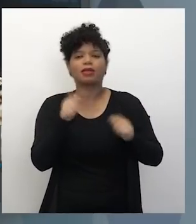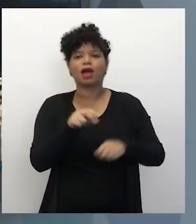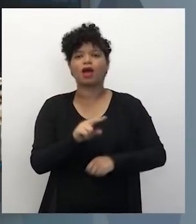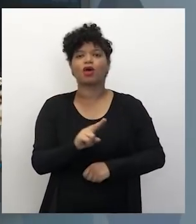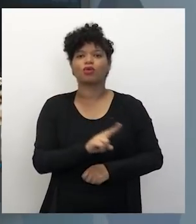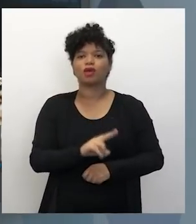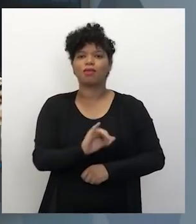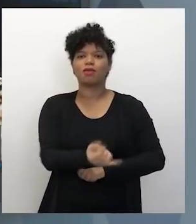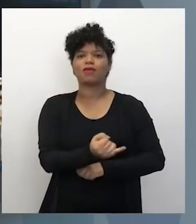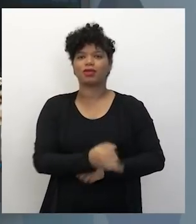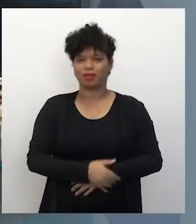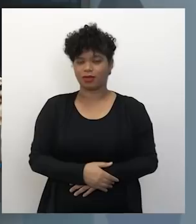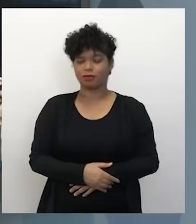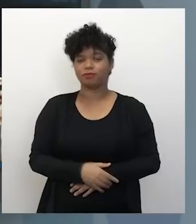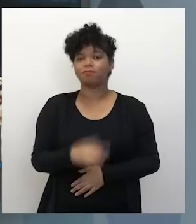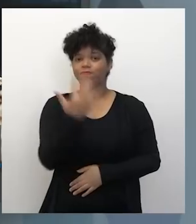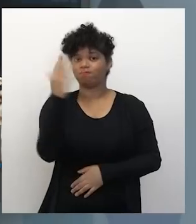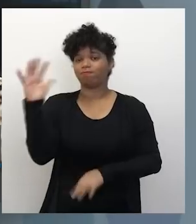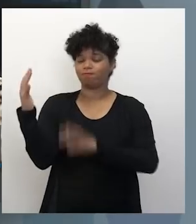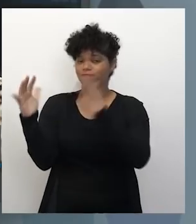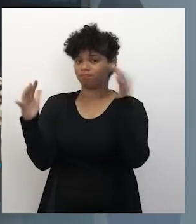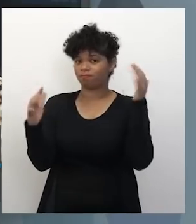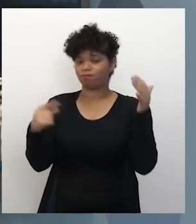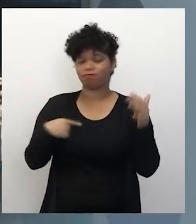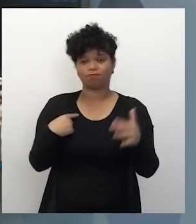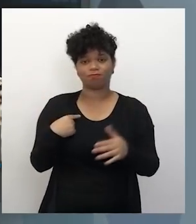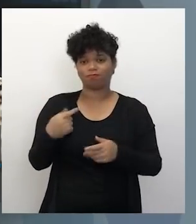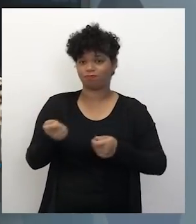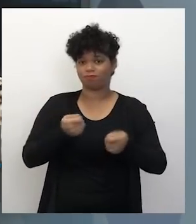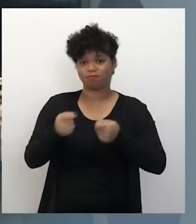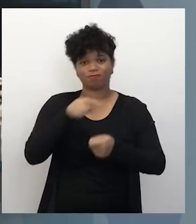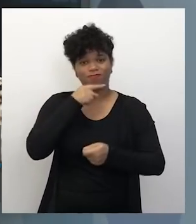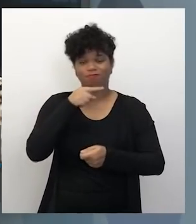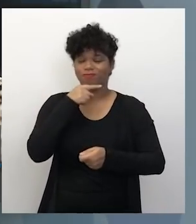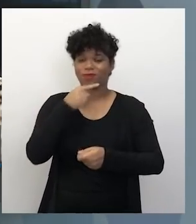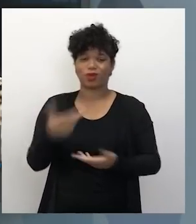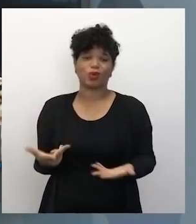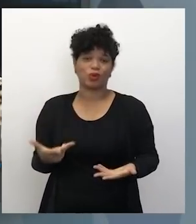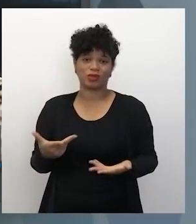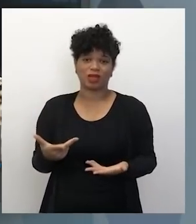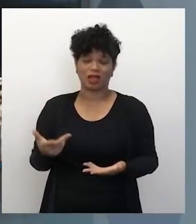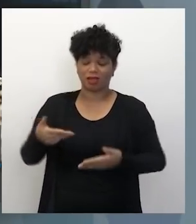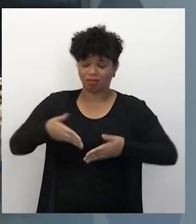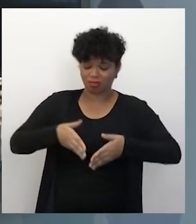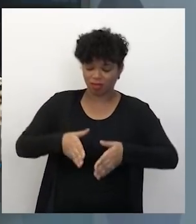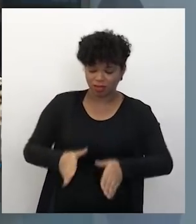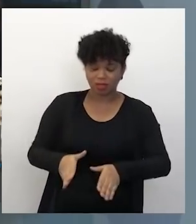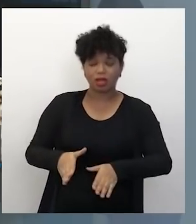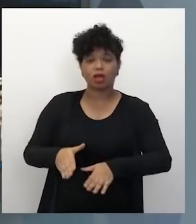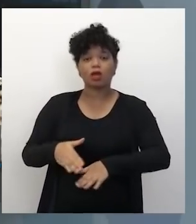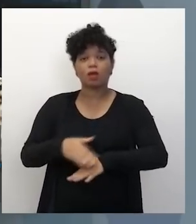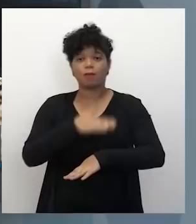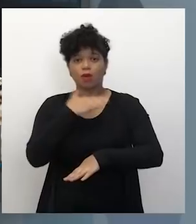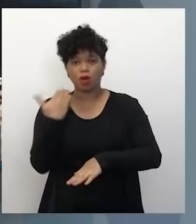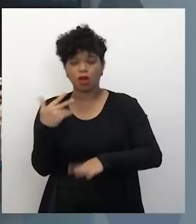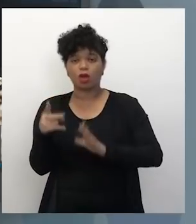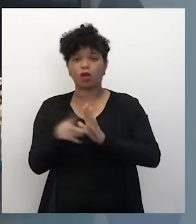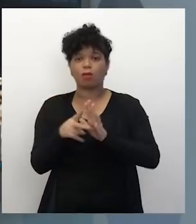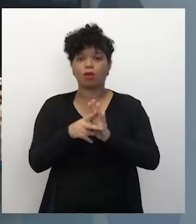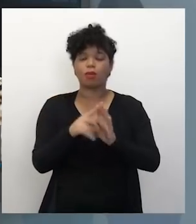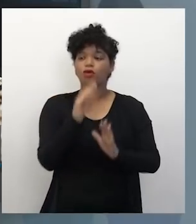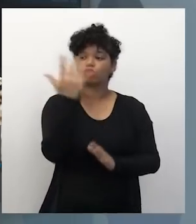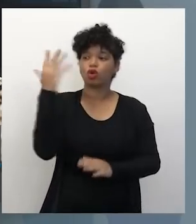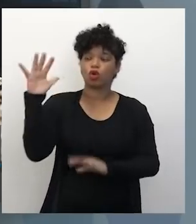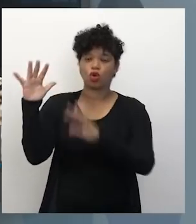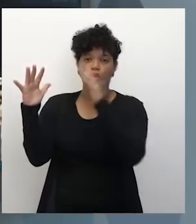não controlamos, que é o tempo do nascer, o tempo do crescer e o tempo do morrer. Esse nós não controlamos, as estações do ano,